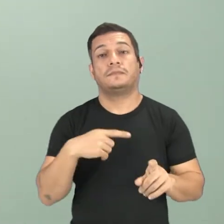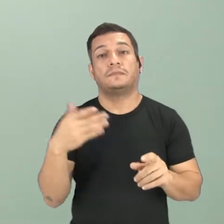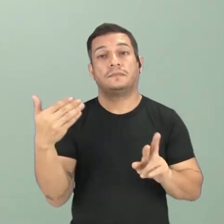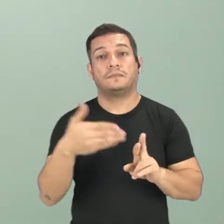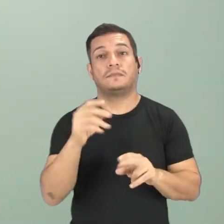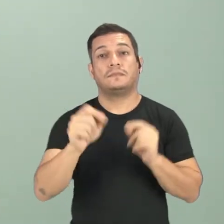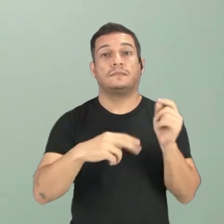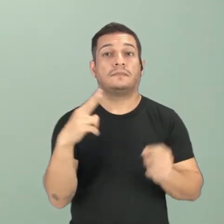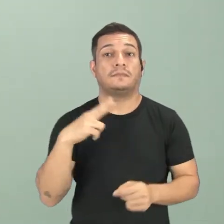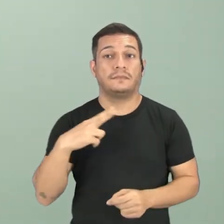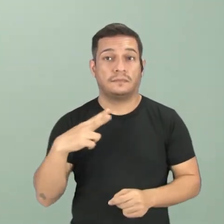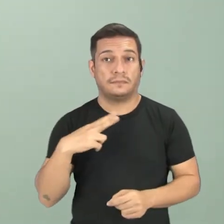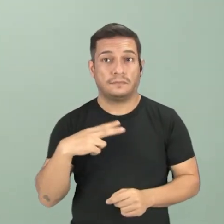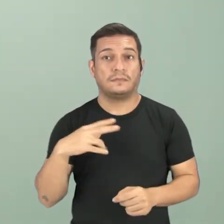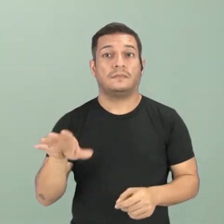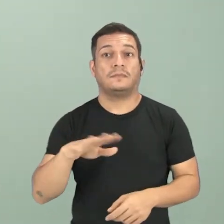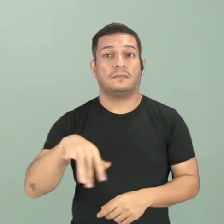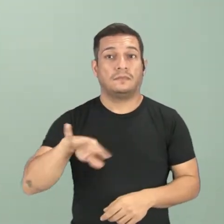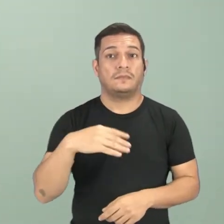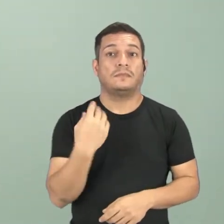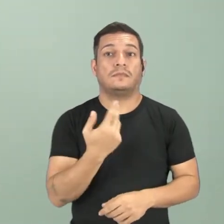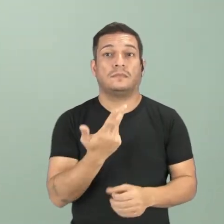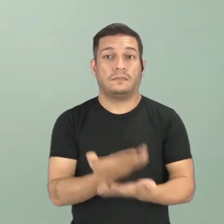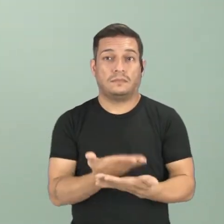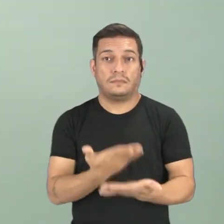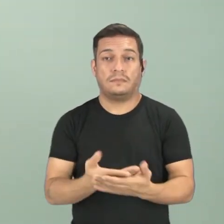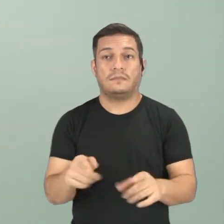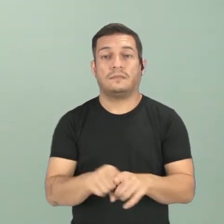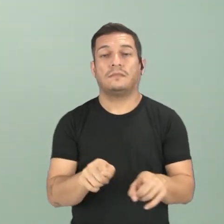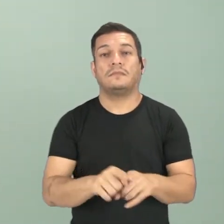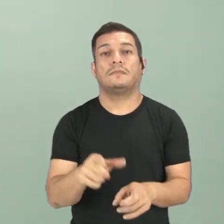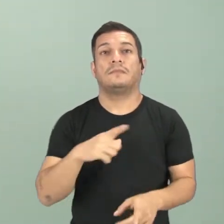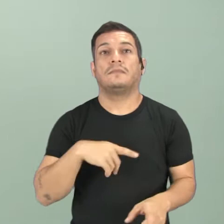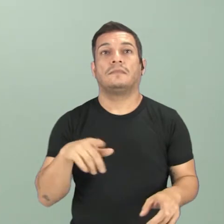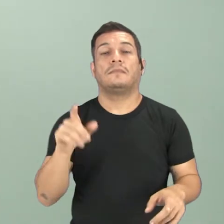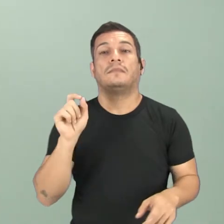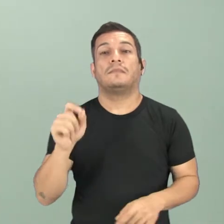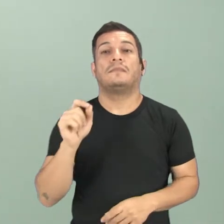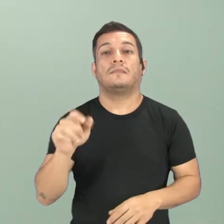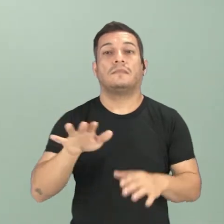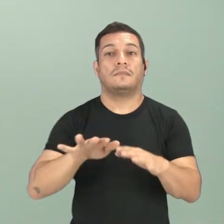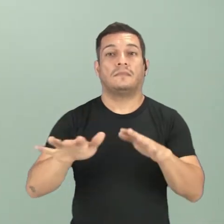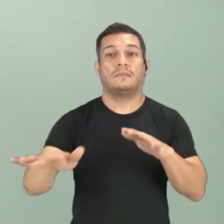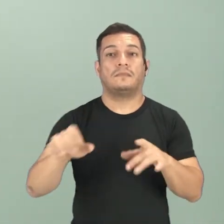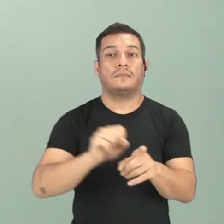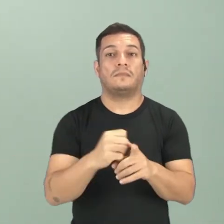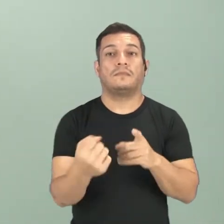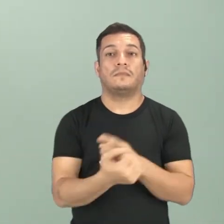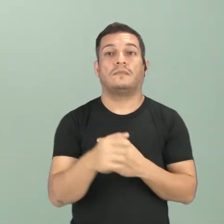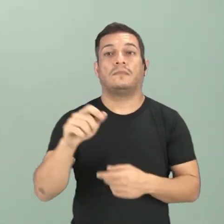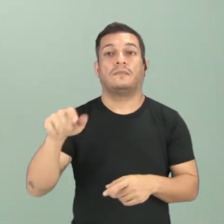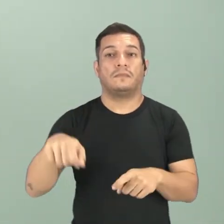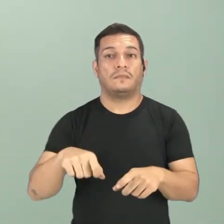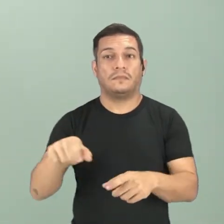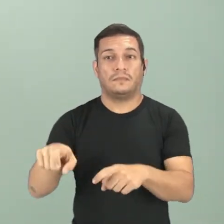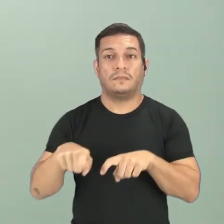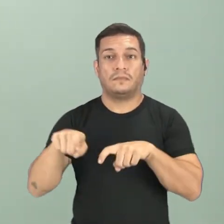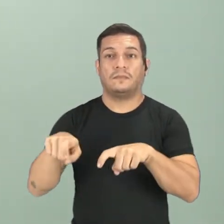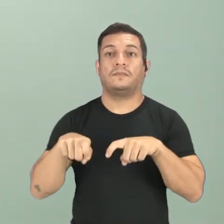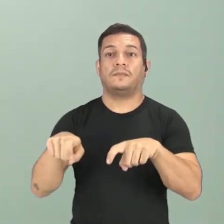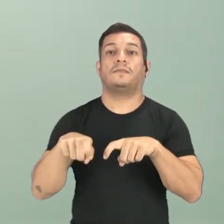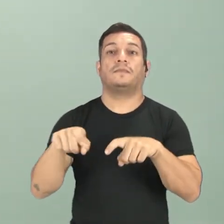a particularidade da nossa videoaula, nós temos também o movimento social agrário,